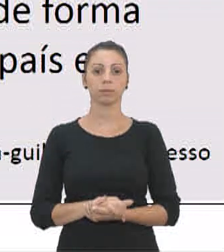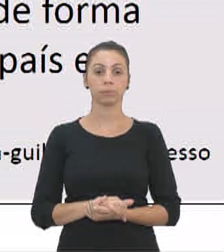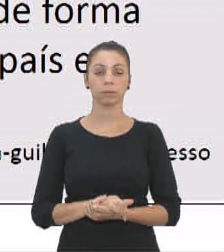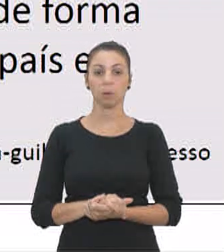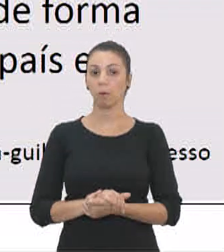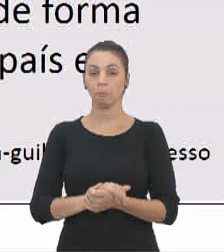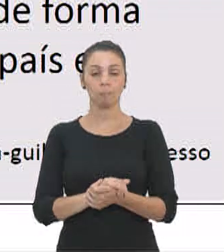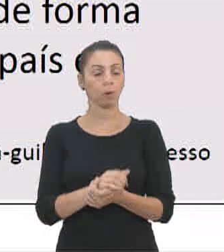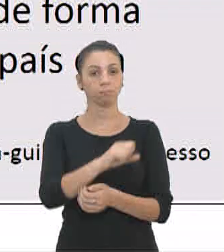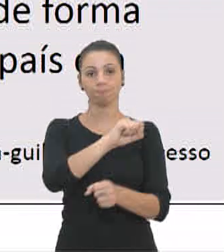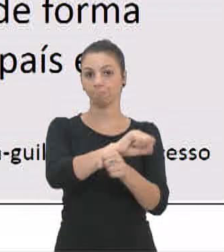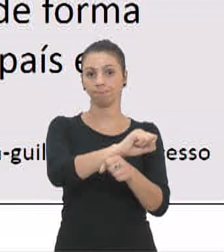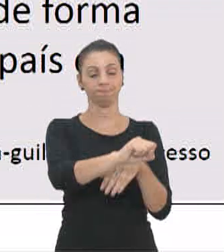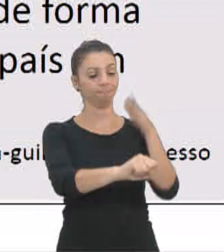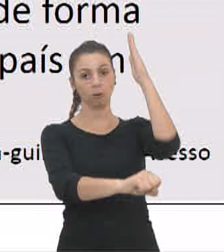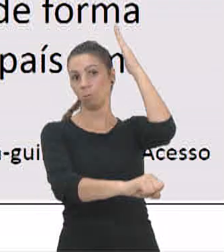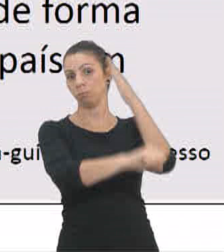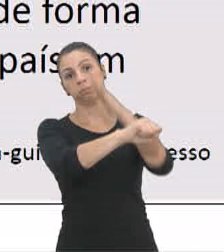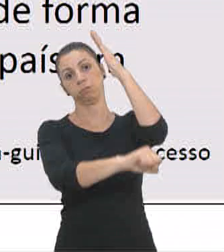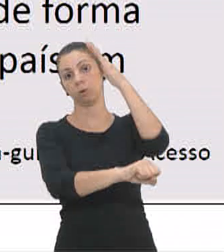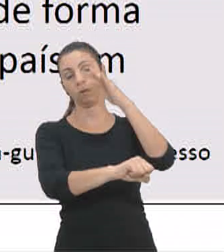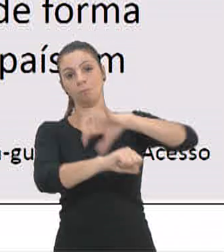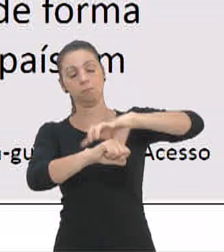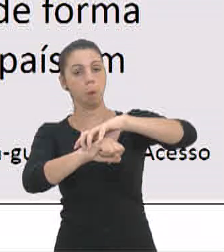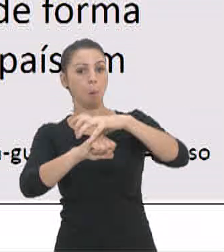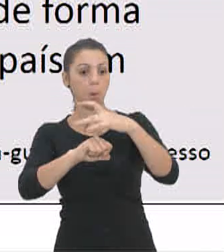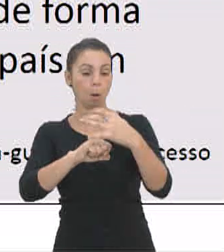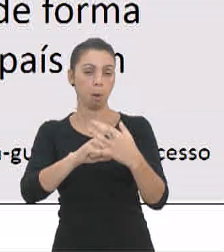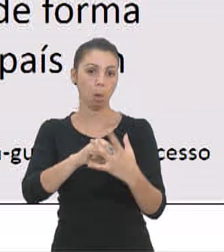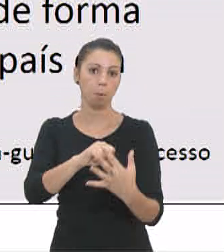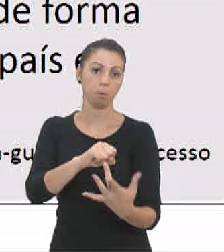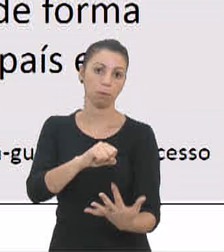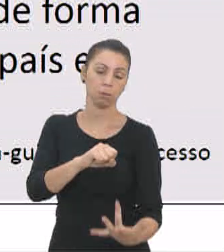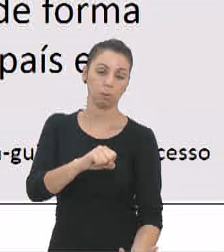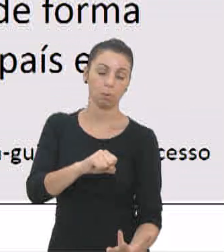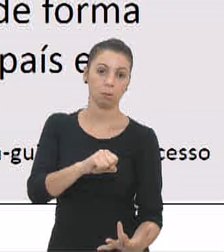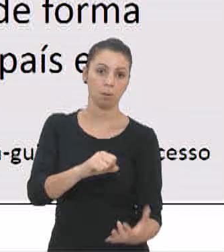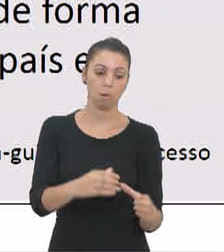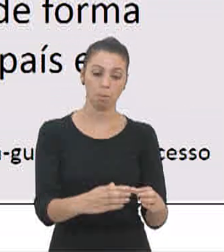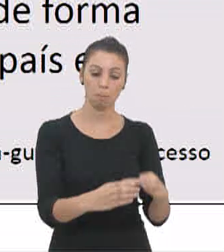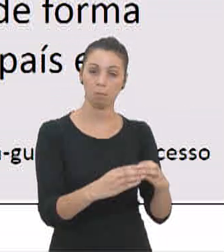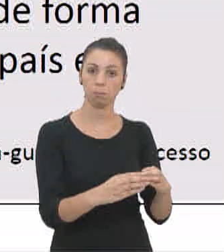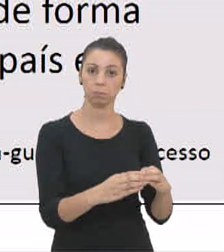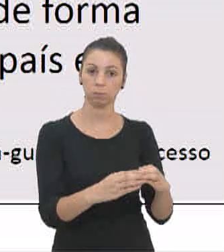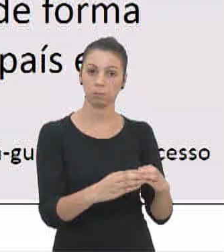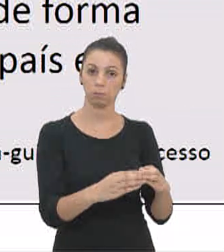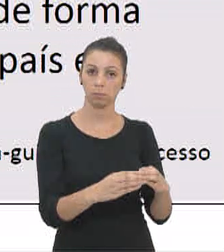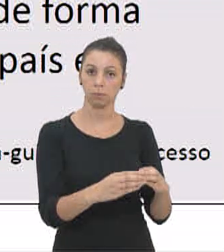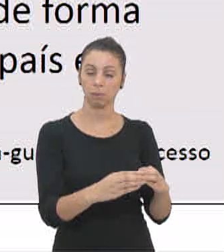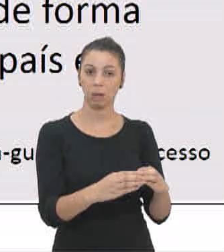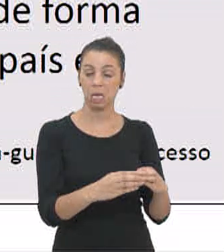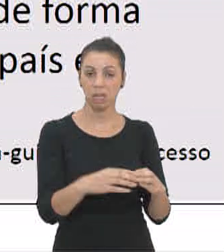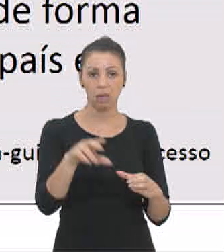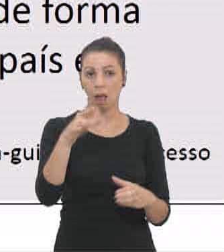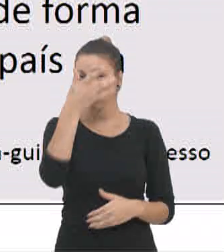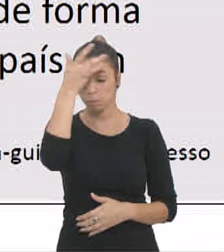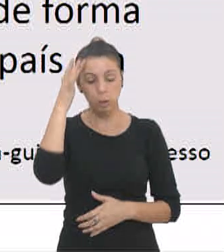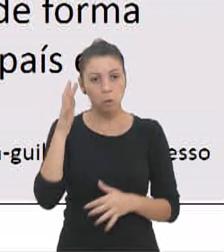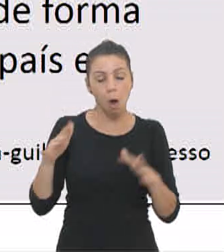foi certeiro. Sua cabeça pulou e caiu num cesto, para delírio da multidão.